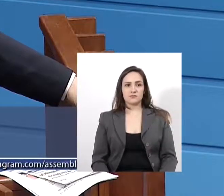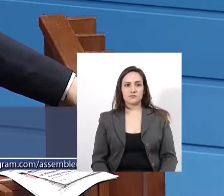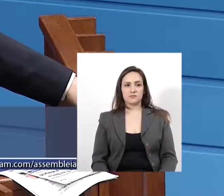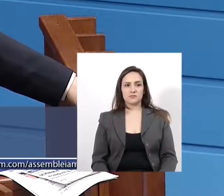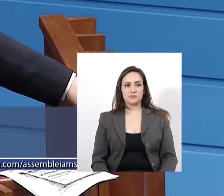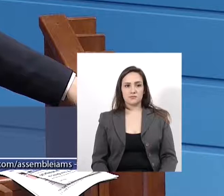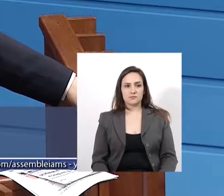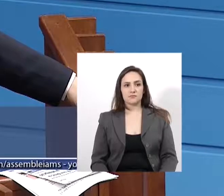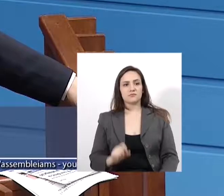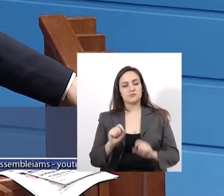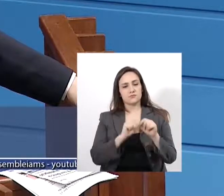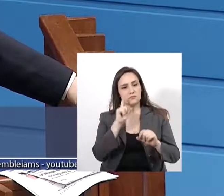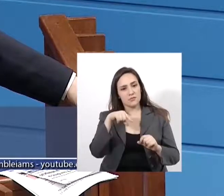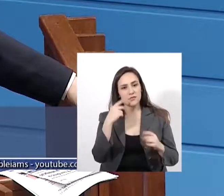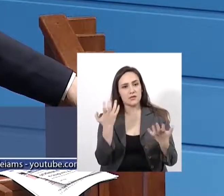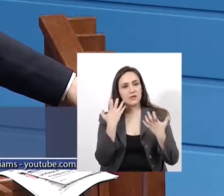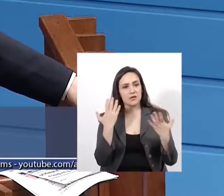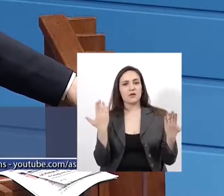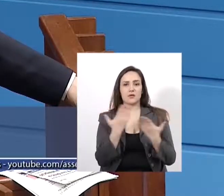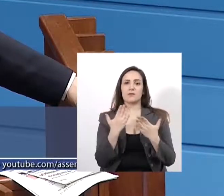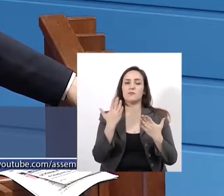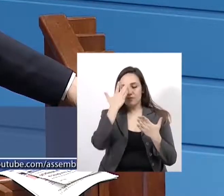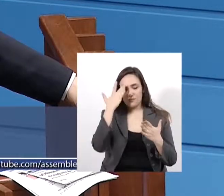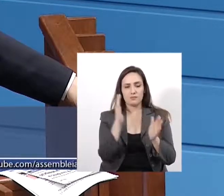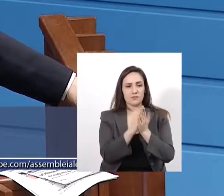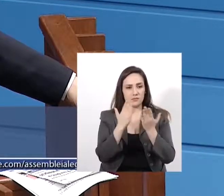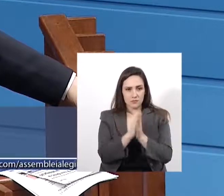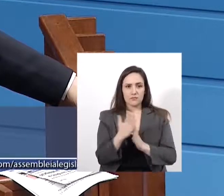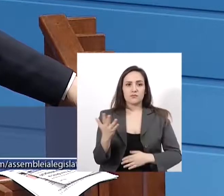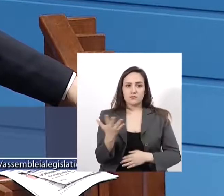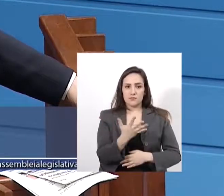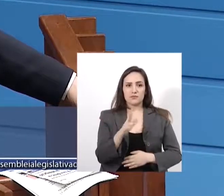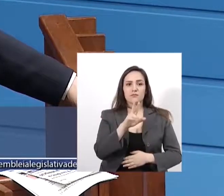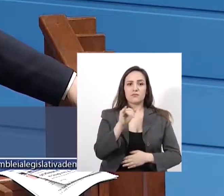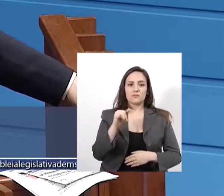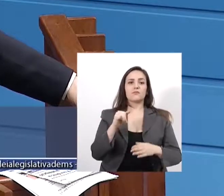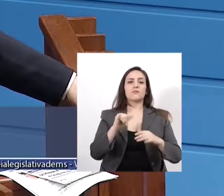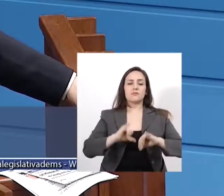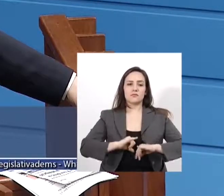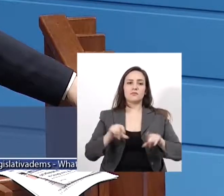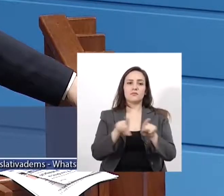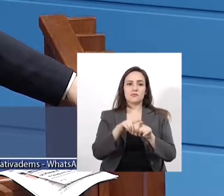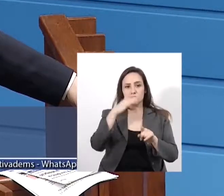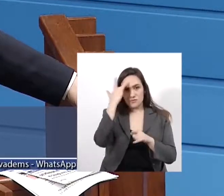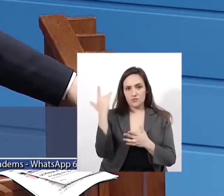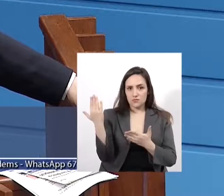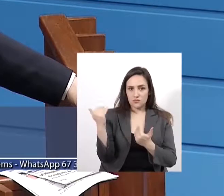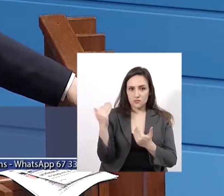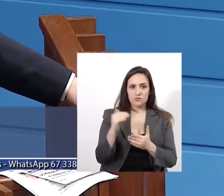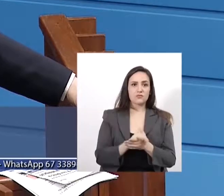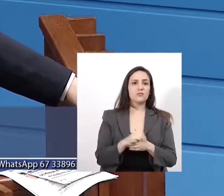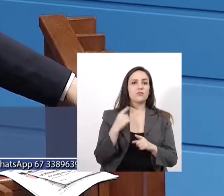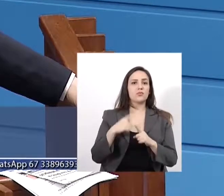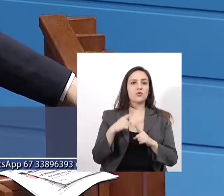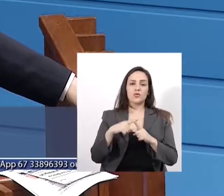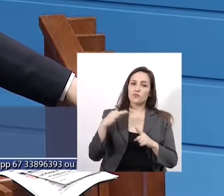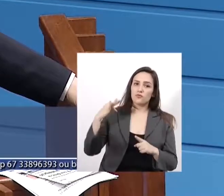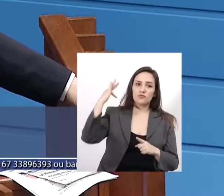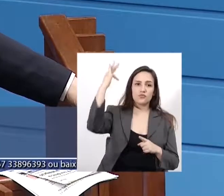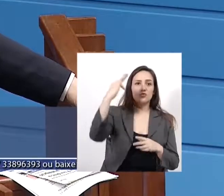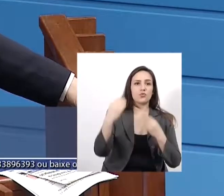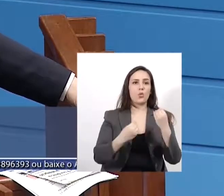pobres. Eu acho que quem mais vai sofrer com essa reforma são os jovens aqueles que lá no futuro vão